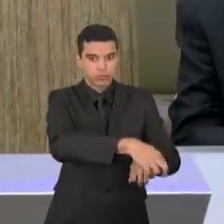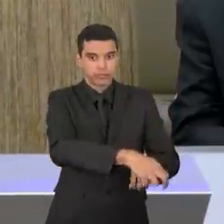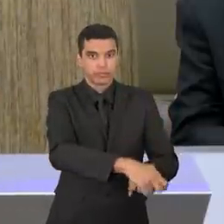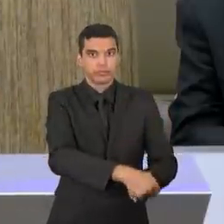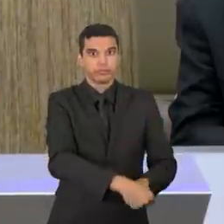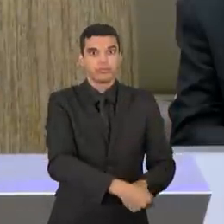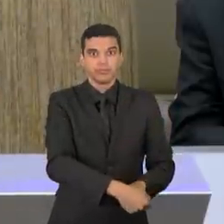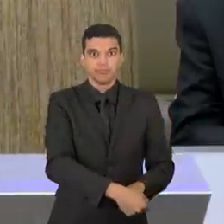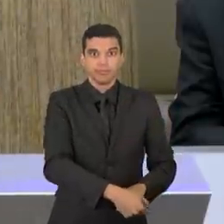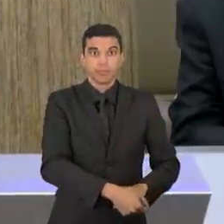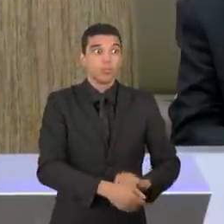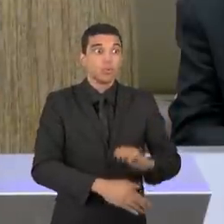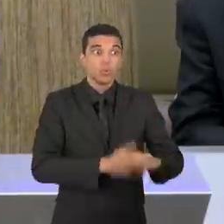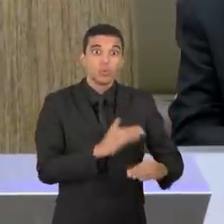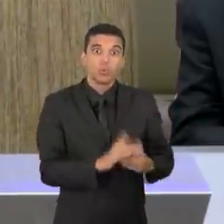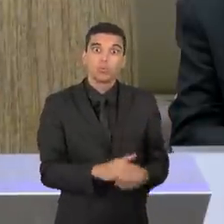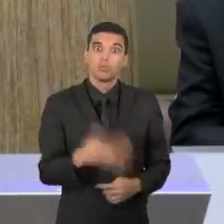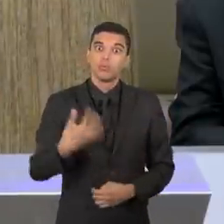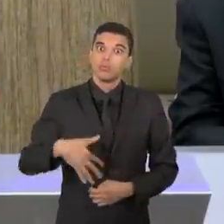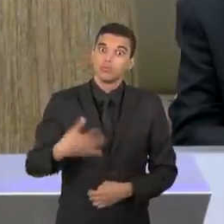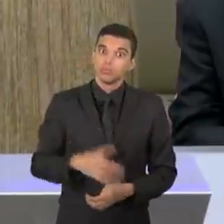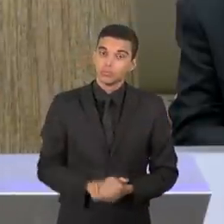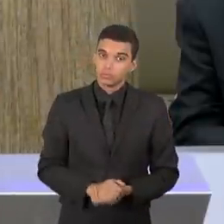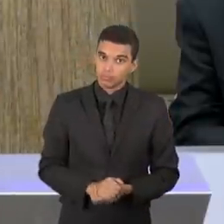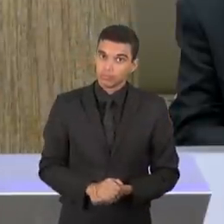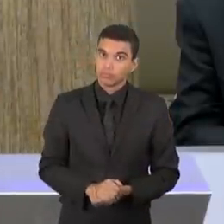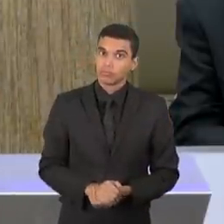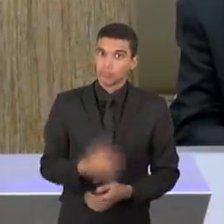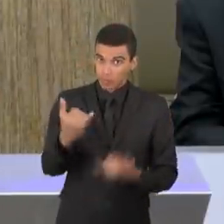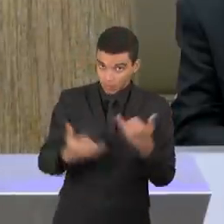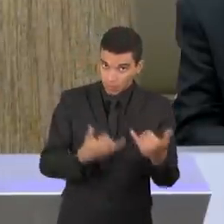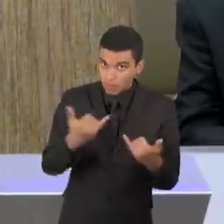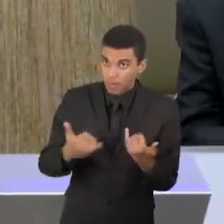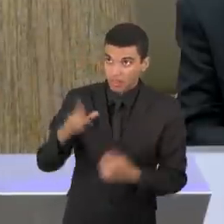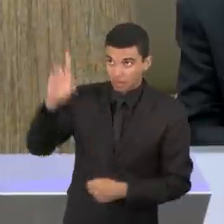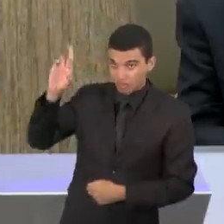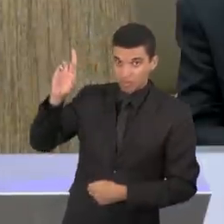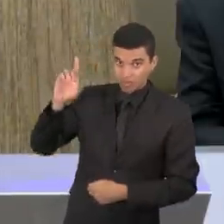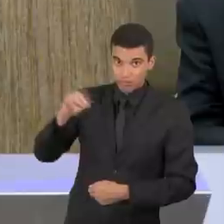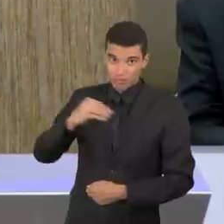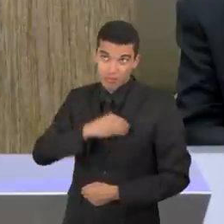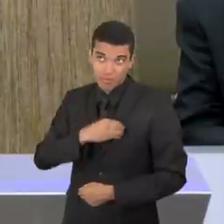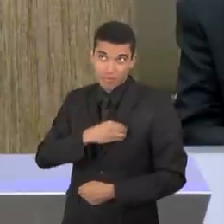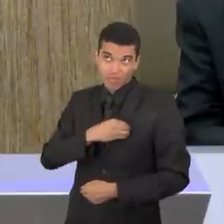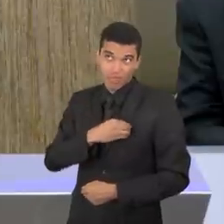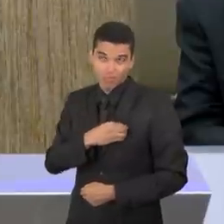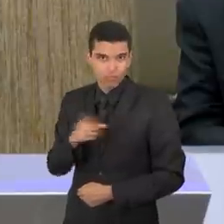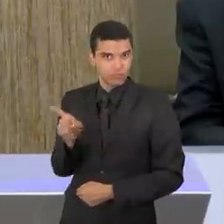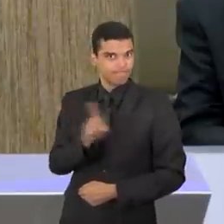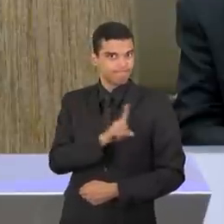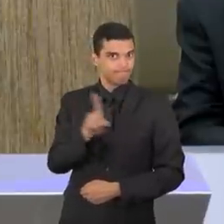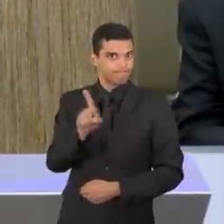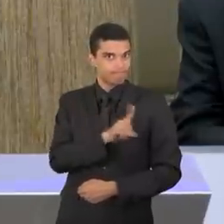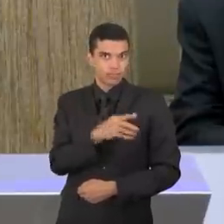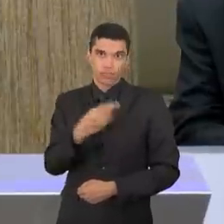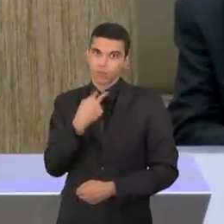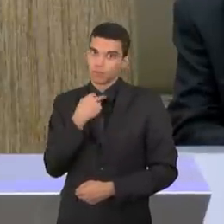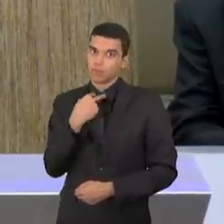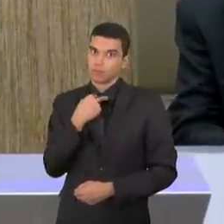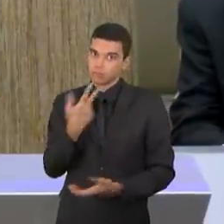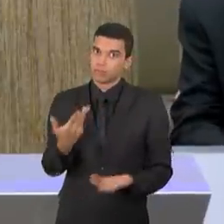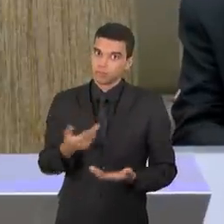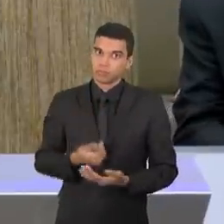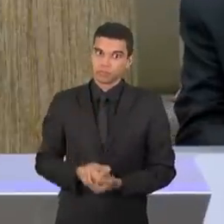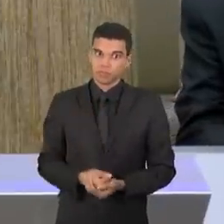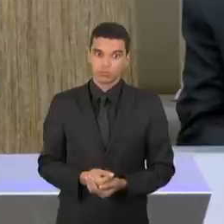Interessante. Aí depois ele disse: eu vou mandar a seca. Capítulo 1, versículo 18 e